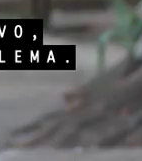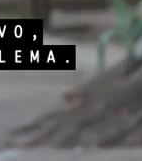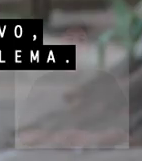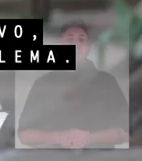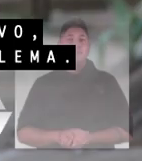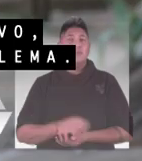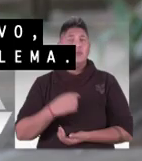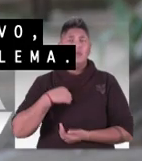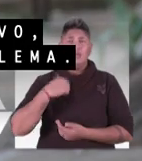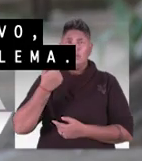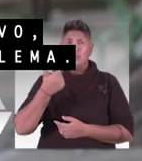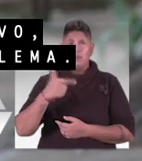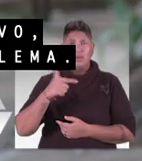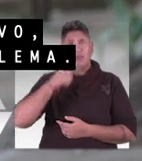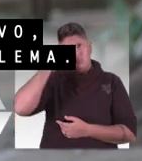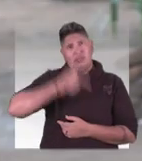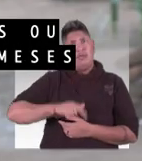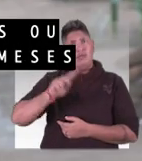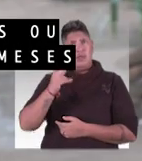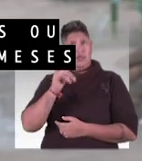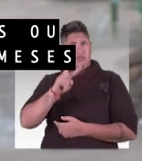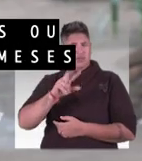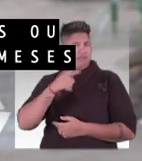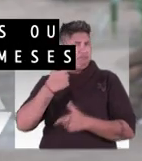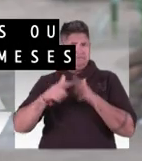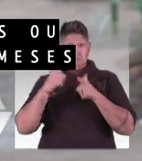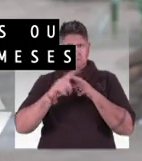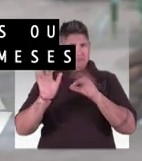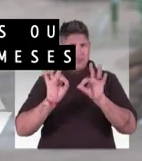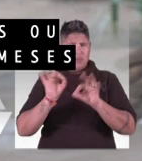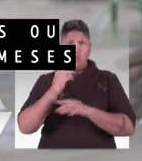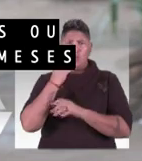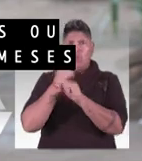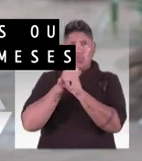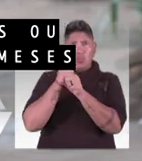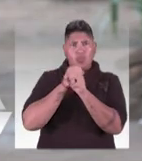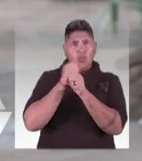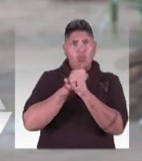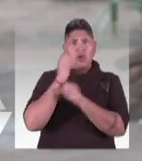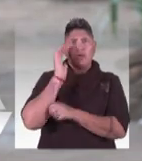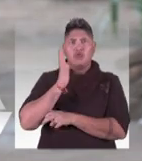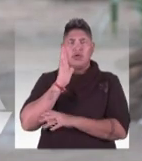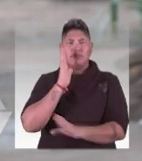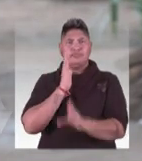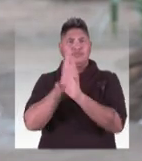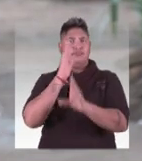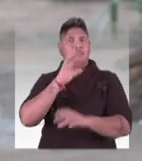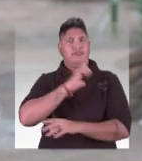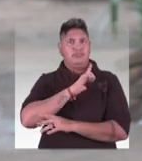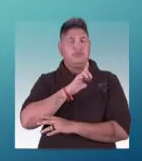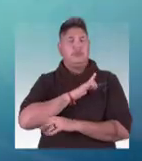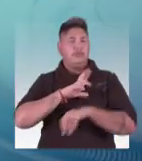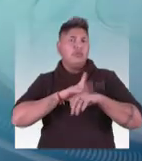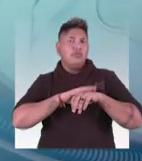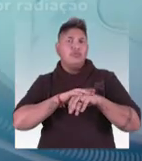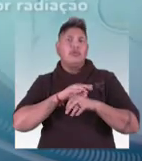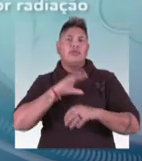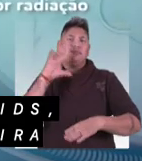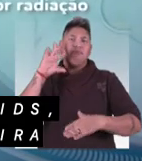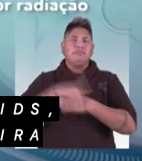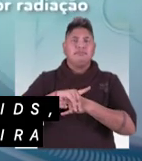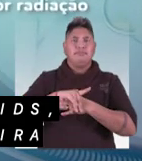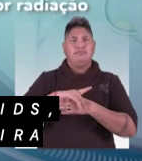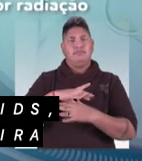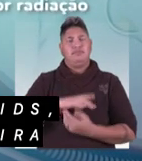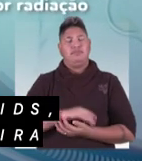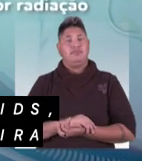Sim, se for soro positivo, não tem nenhum problema. Tem 1 ano e mais ou menos 11 e 3 meses que eu descobri que tem um HIV.